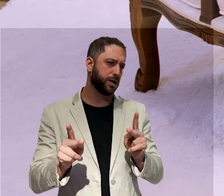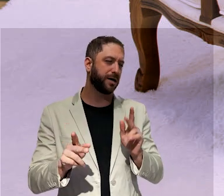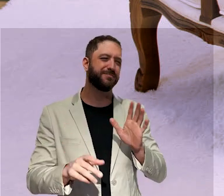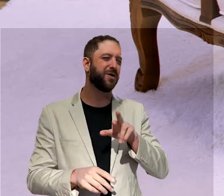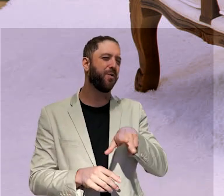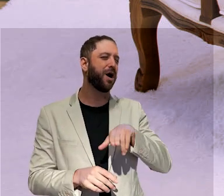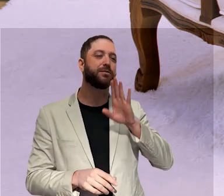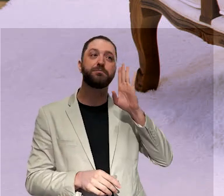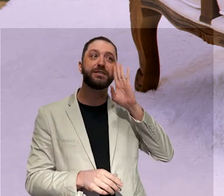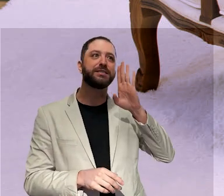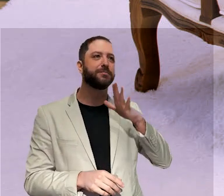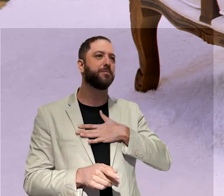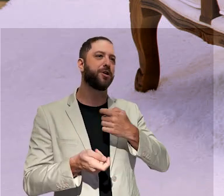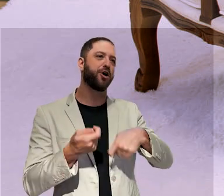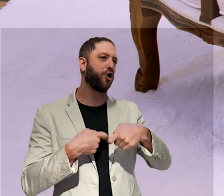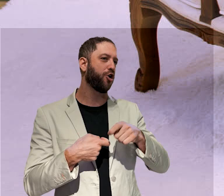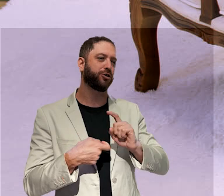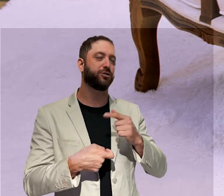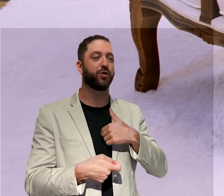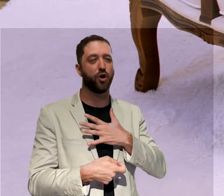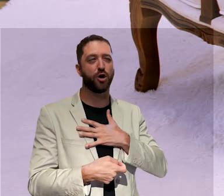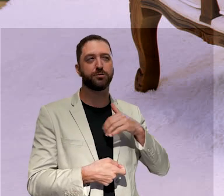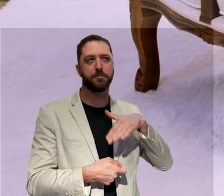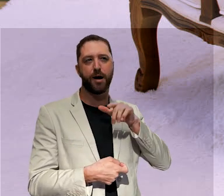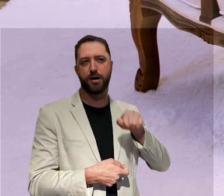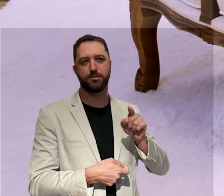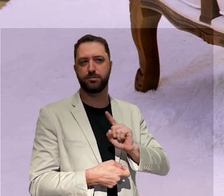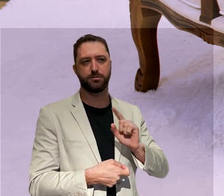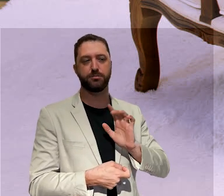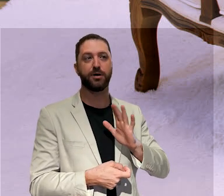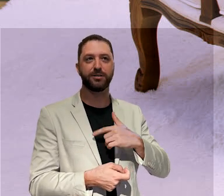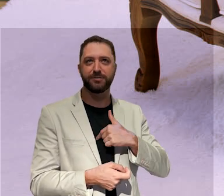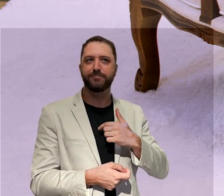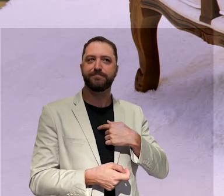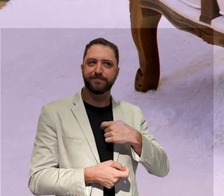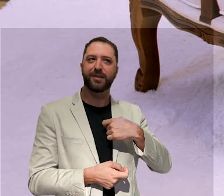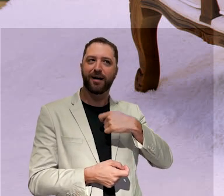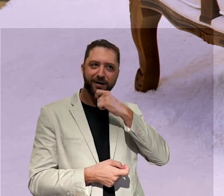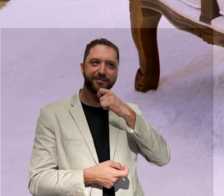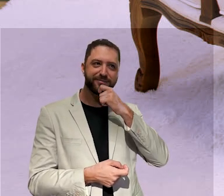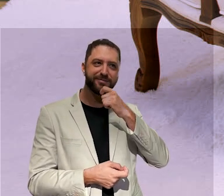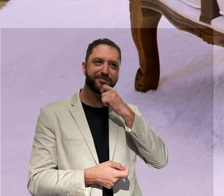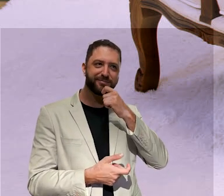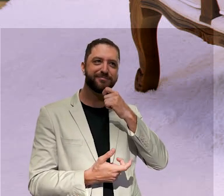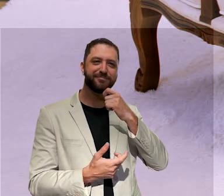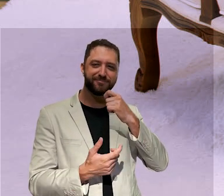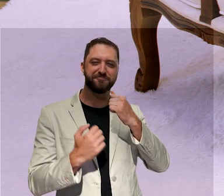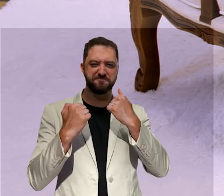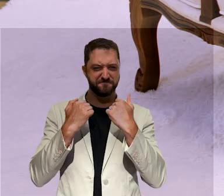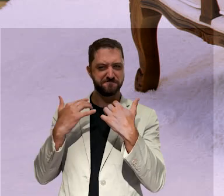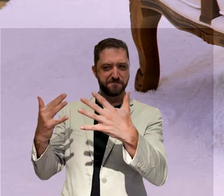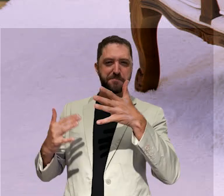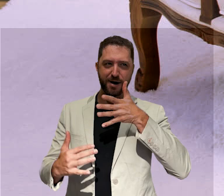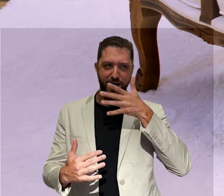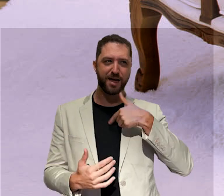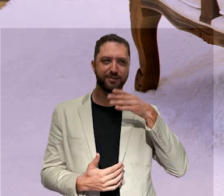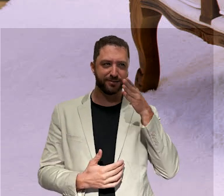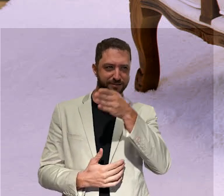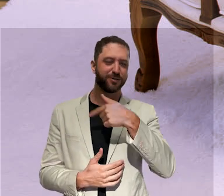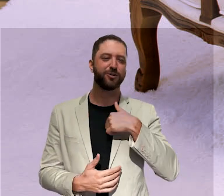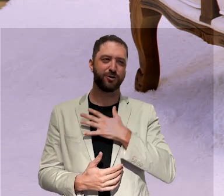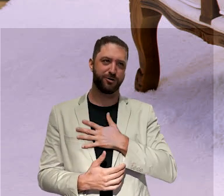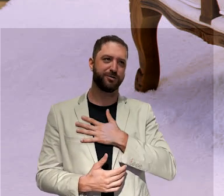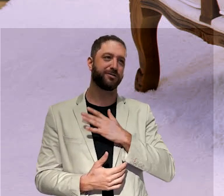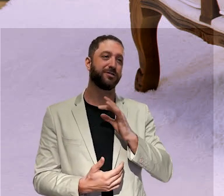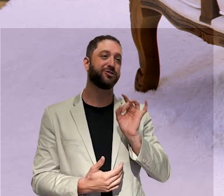meu principal negócio e nem um favorito. Mas eu ainda atendo. Agora, eu amo palestra porque